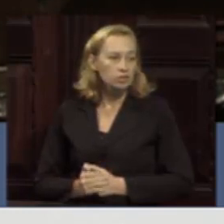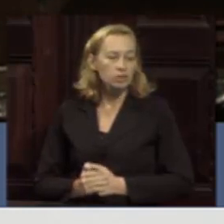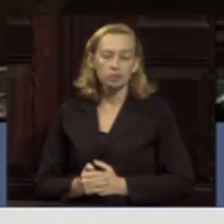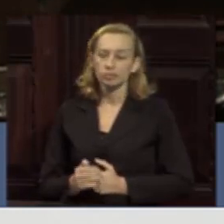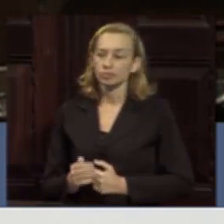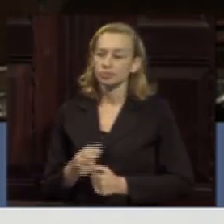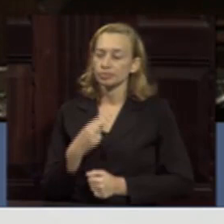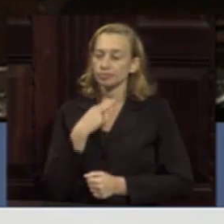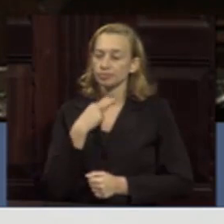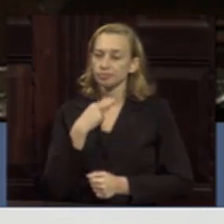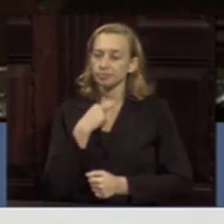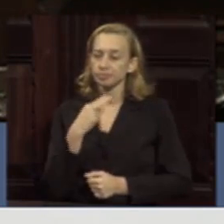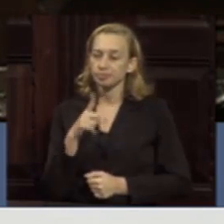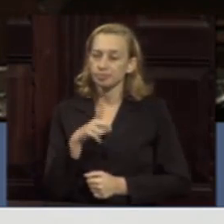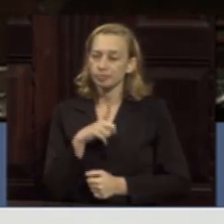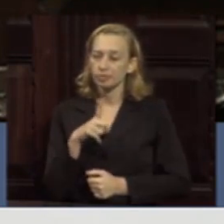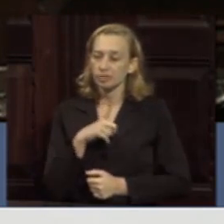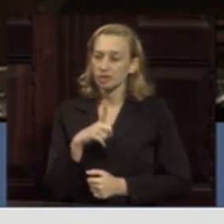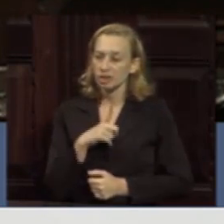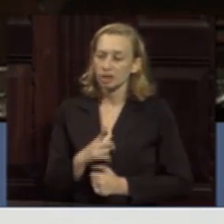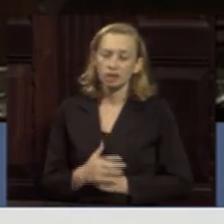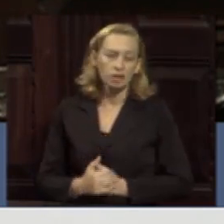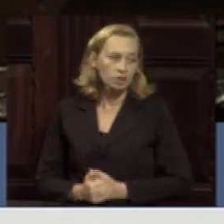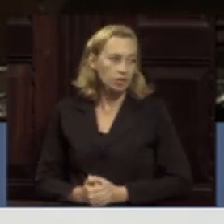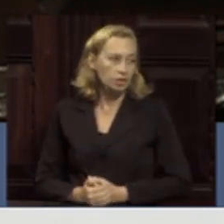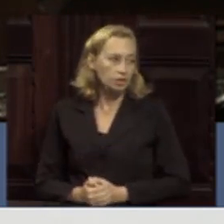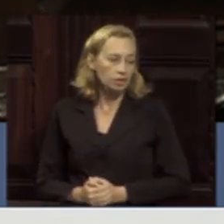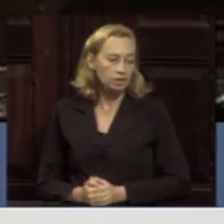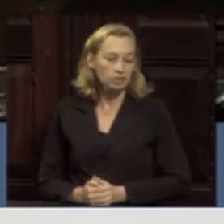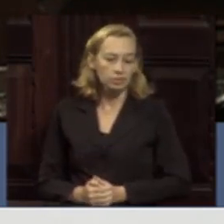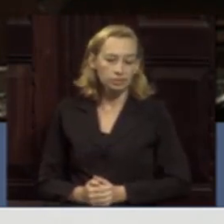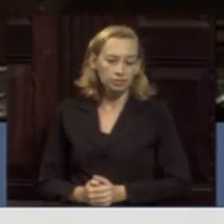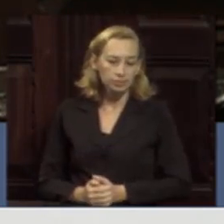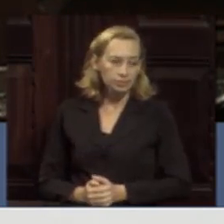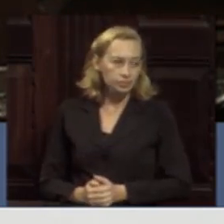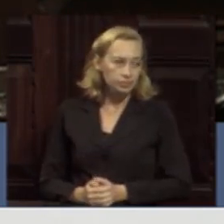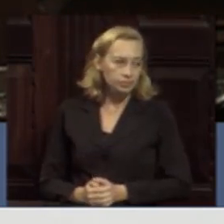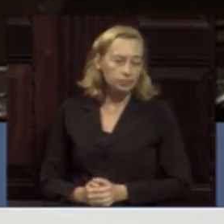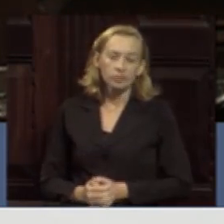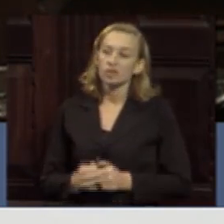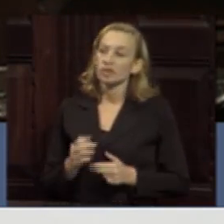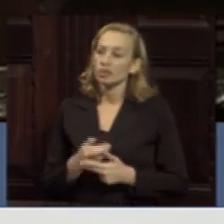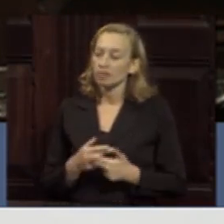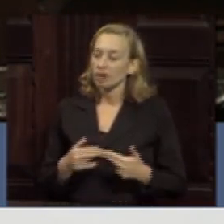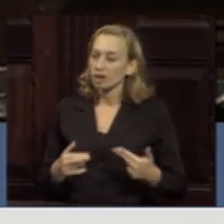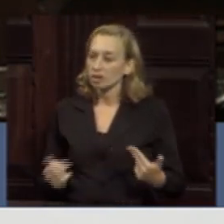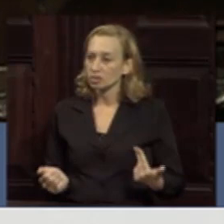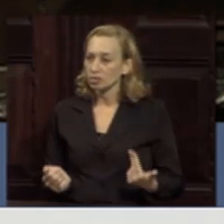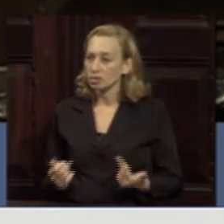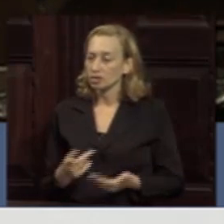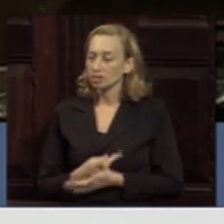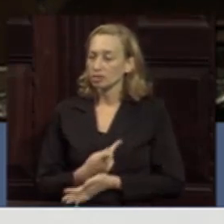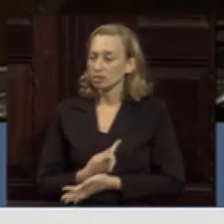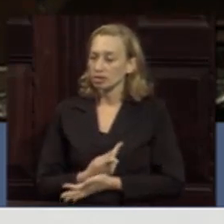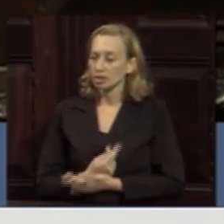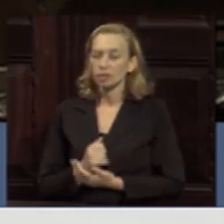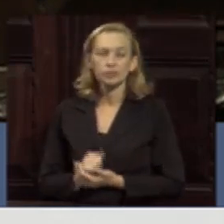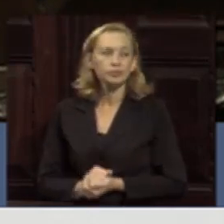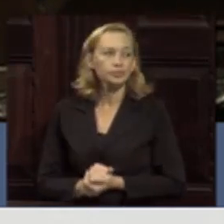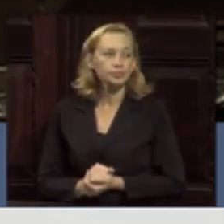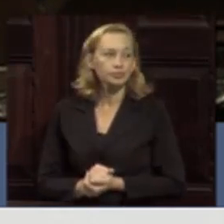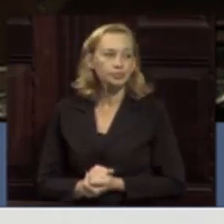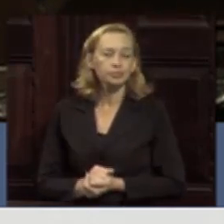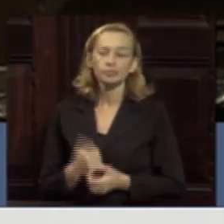deputado Zita, nesse momento, nenhuma licitação de barcas, porque tem uma série de pré-condições que têm que